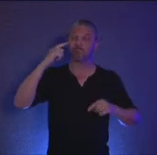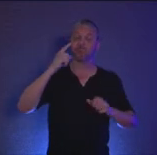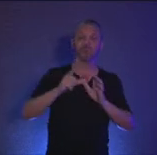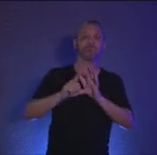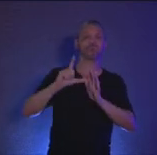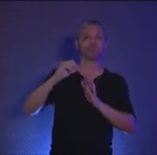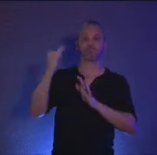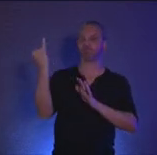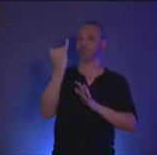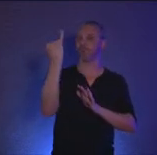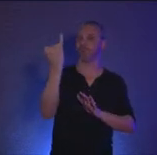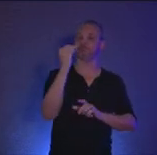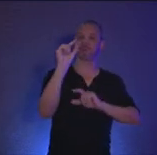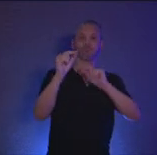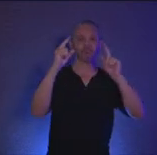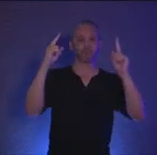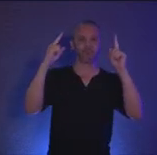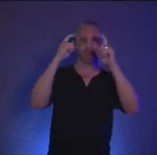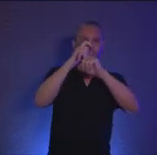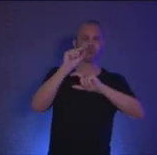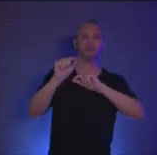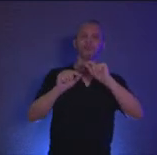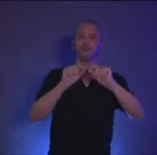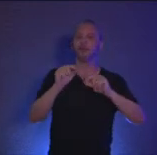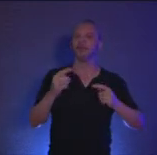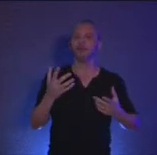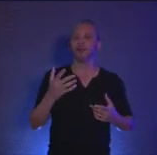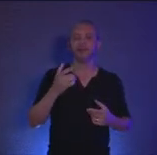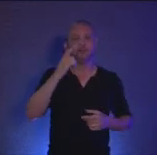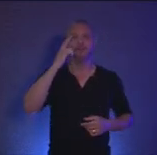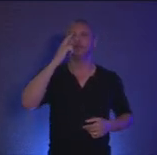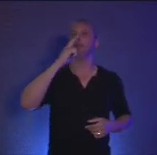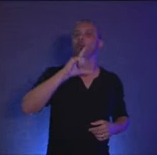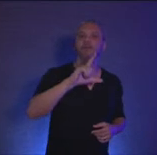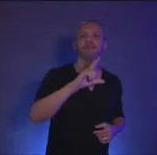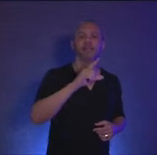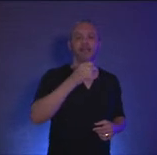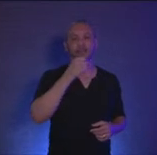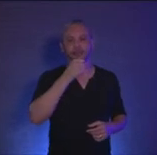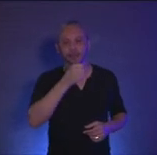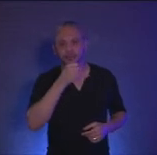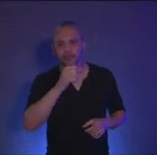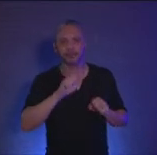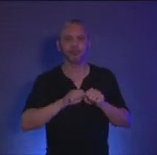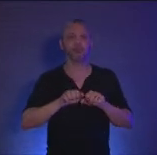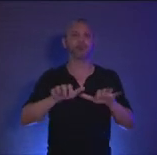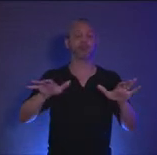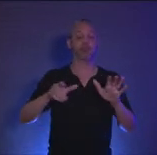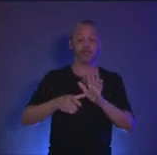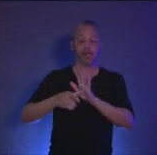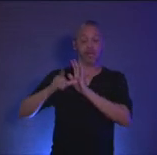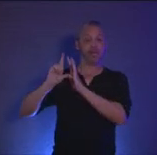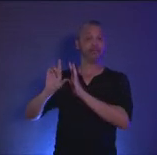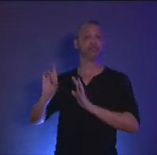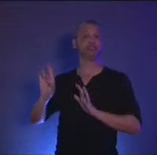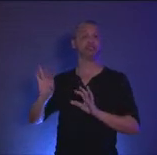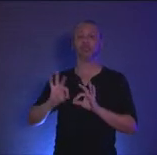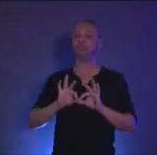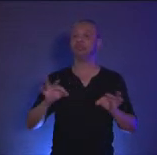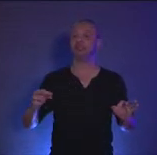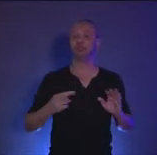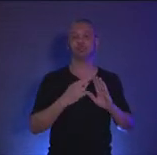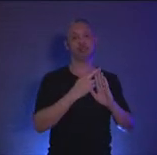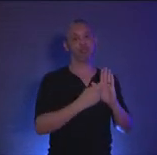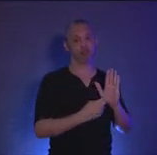tudo, eu acho que a maior dificuldade que a gente teve foi alcançar essa matéria. Ela seria só um relatório se a gente não